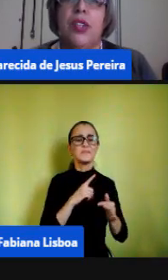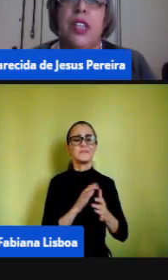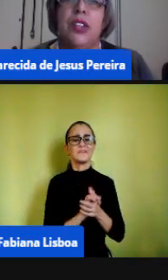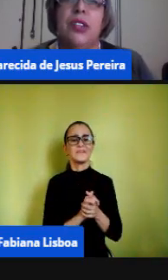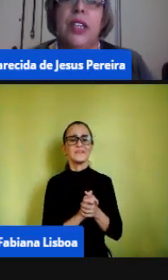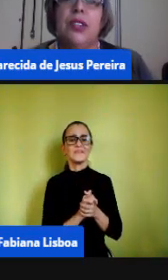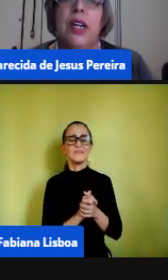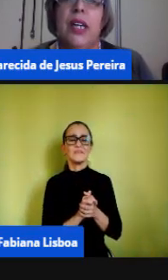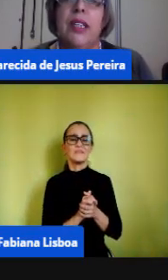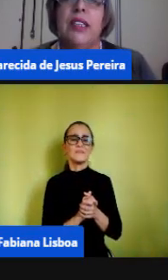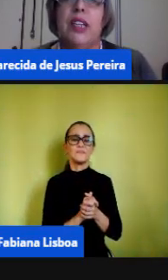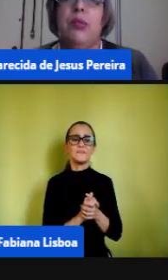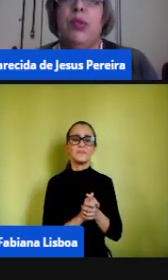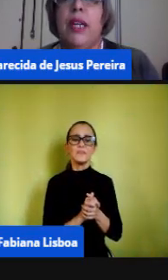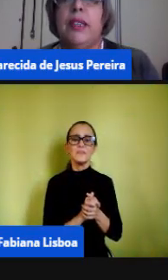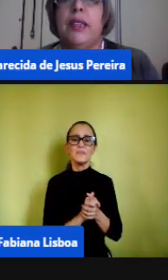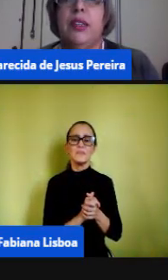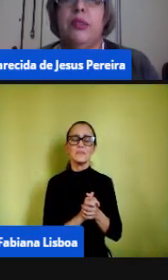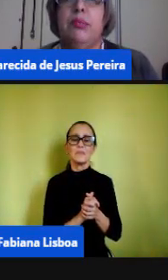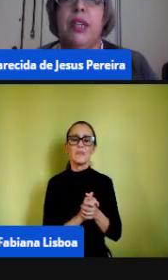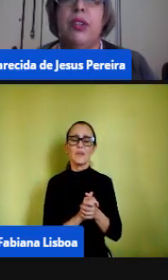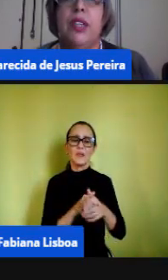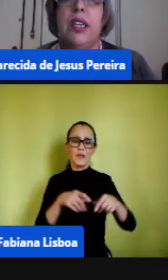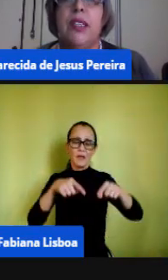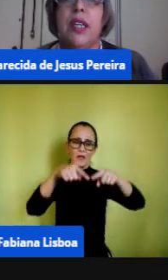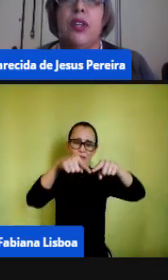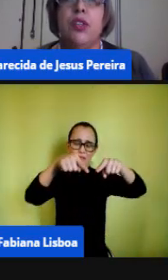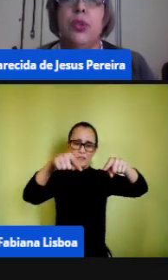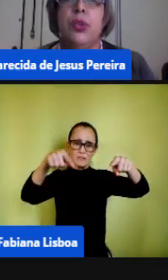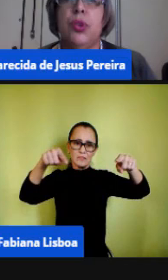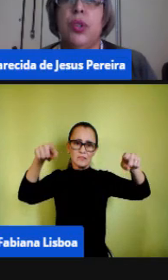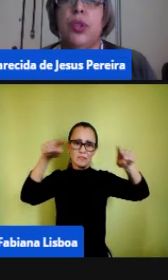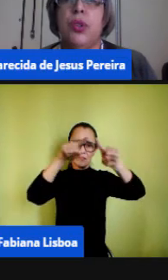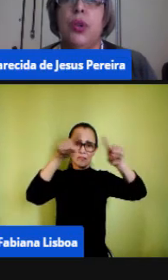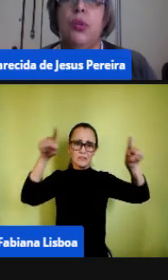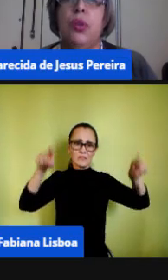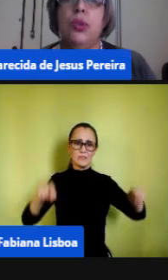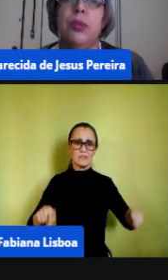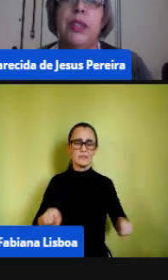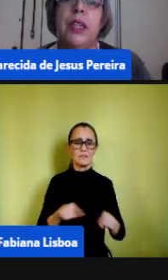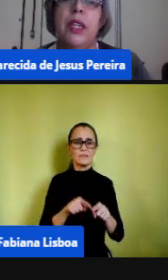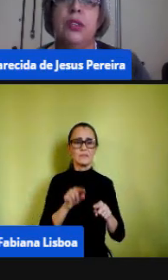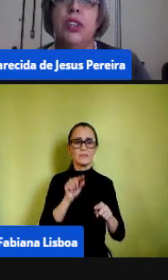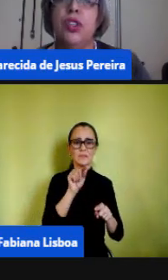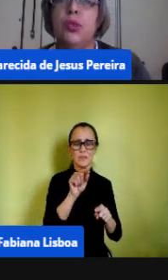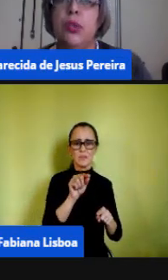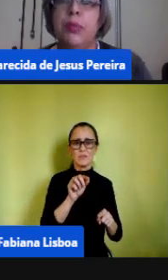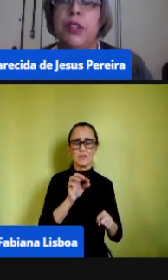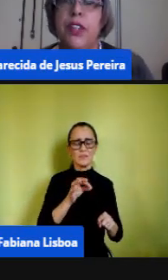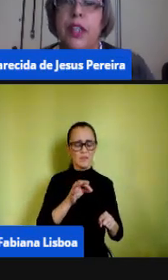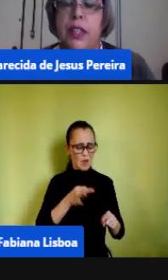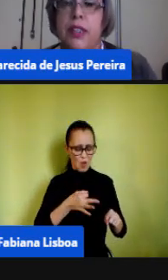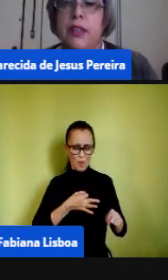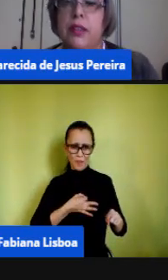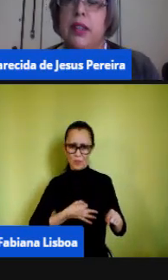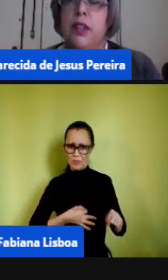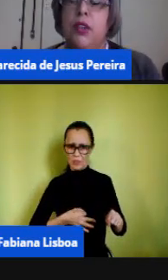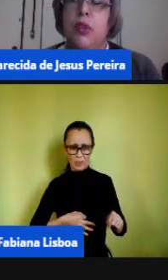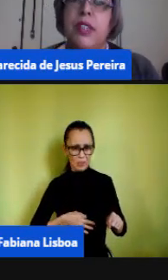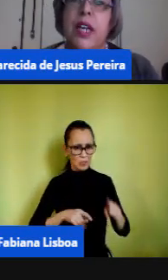Marque o centro da toalha da tabuada para organizar os botões ou outro material de sua